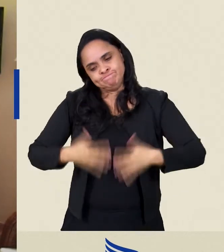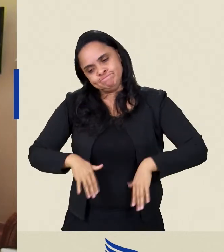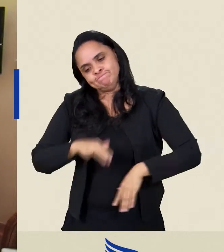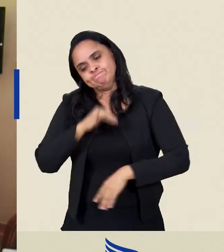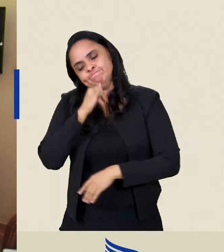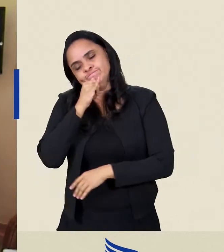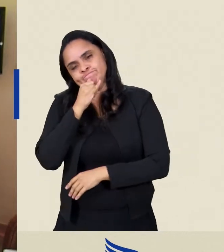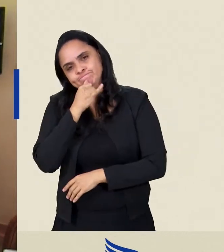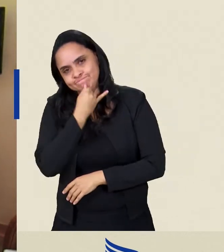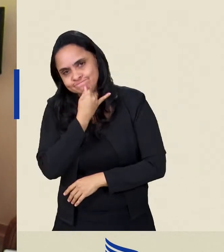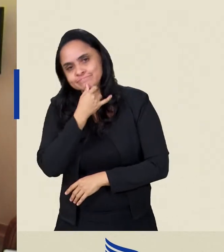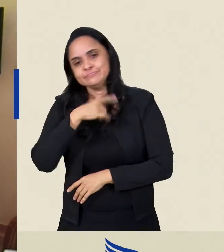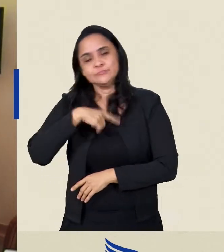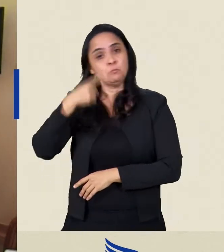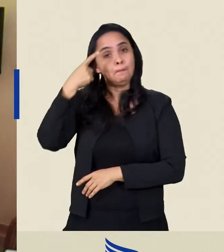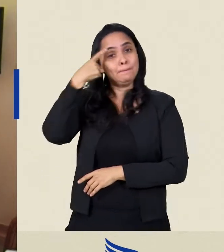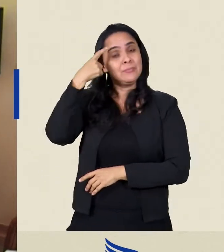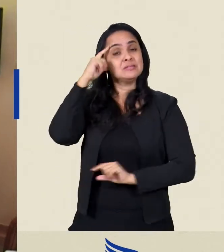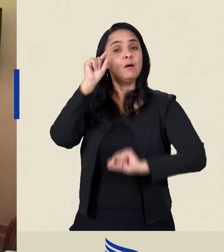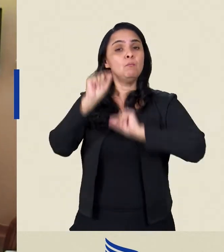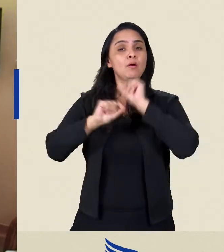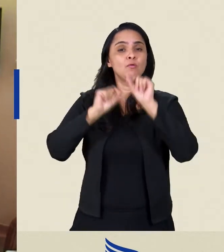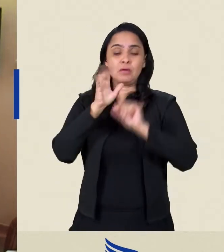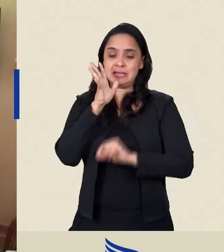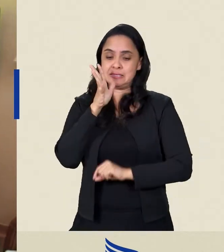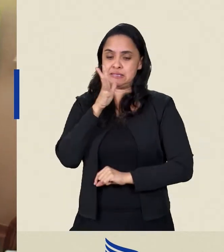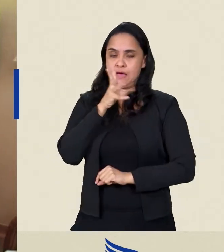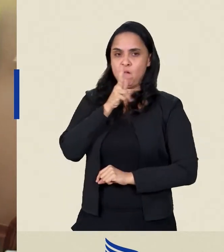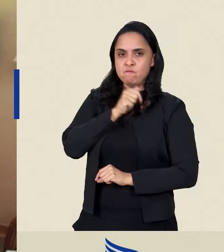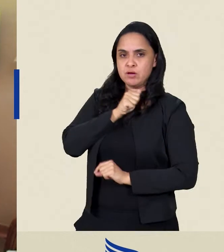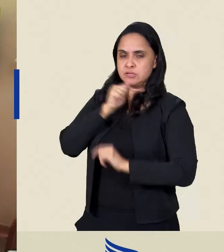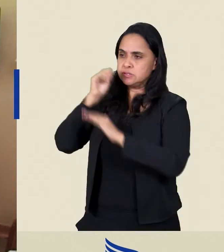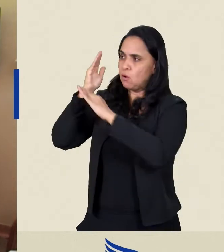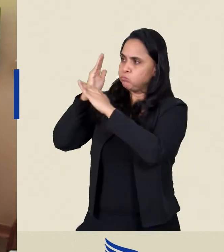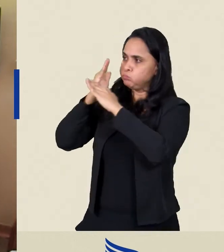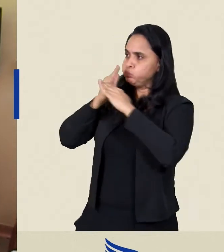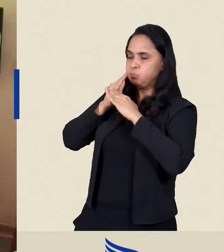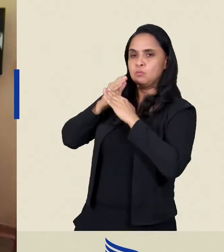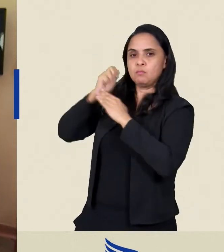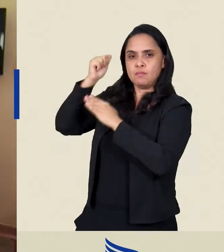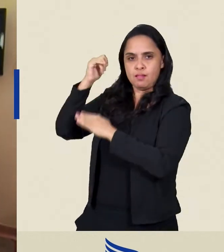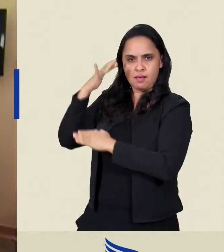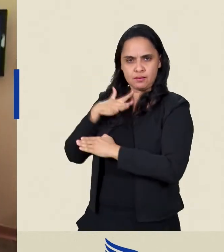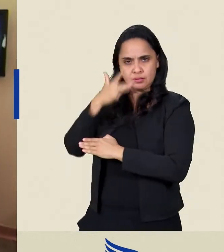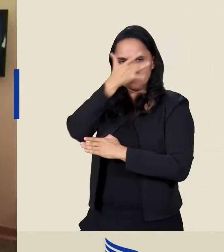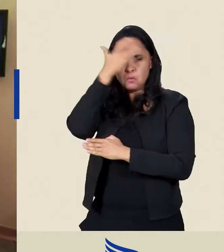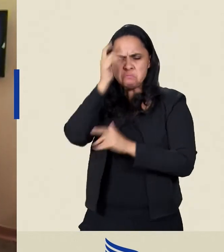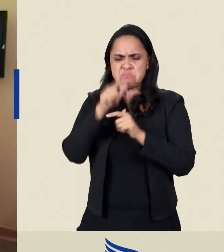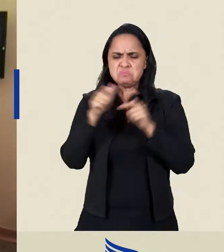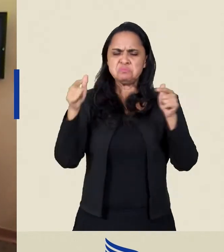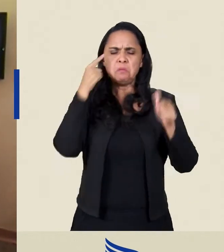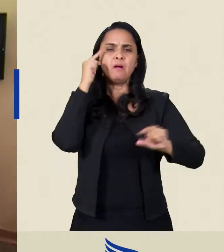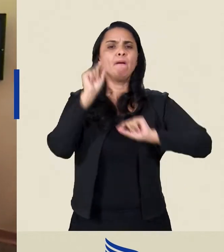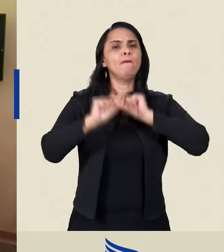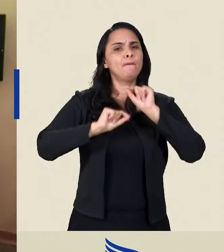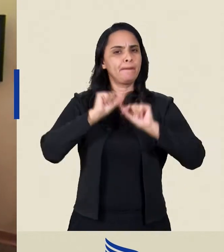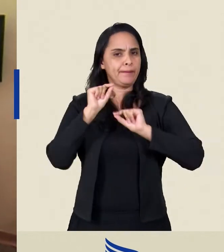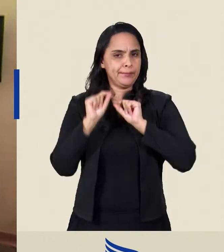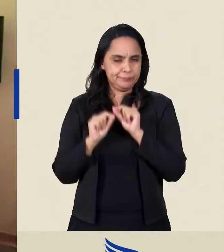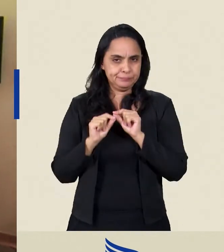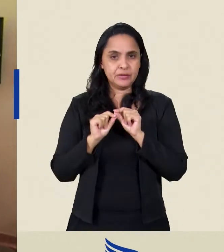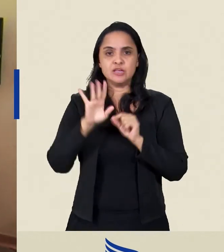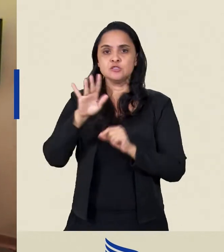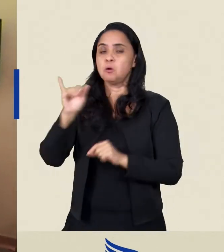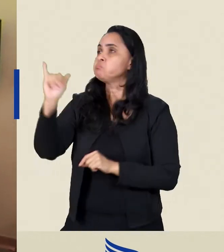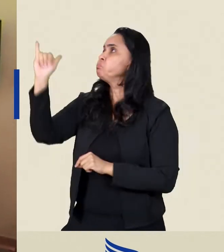um conceito equivocado de salvação pela graça. Muitos pensam que ser salvo pela graça é receber o